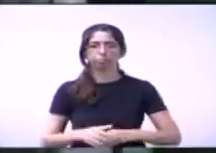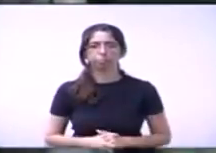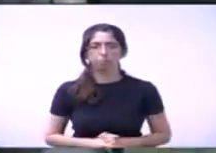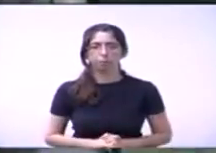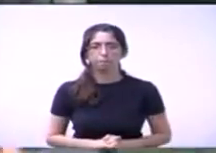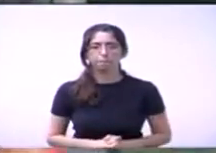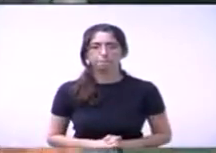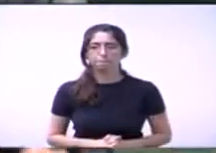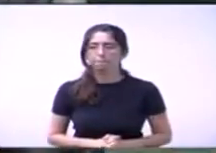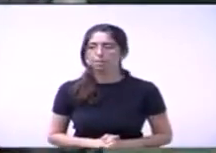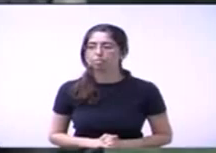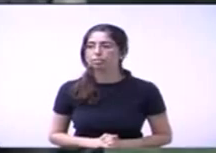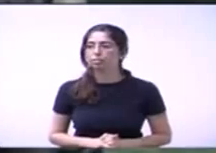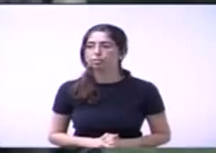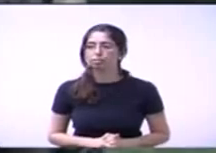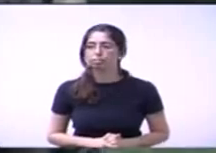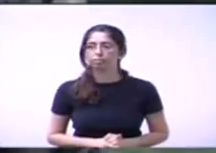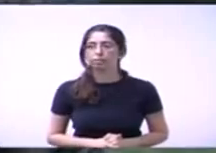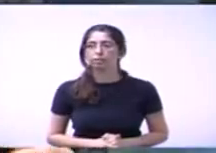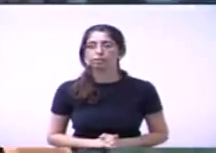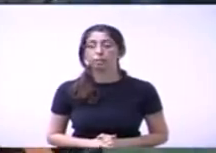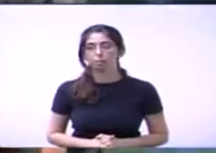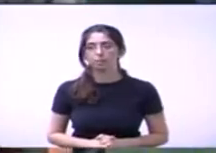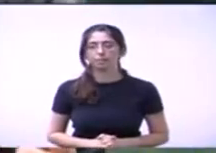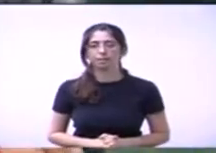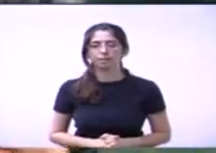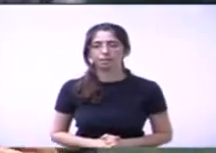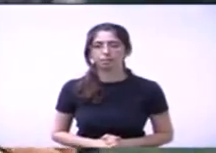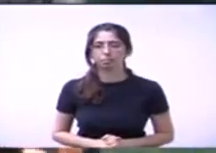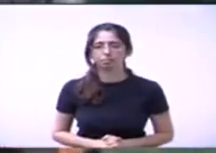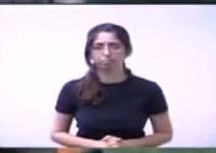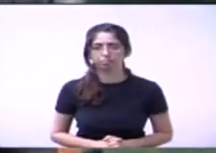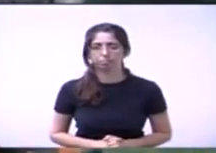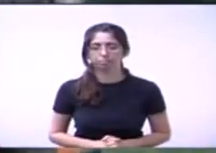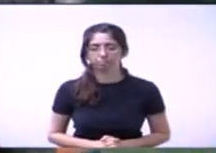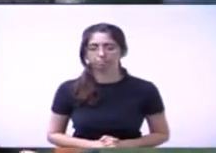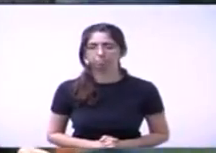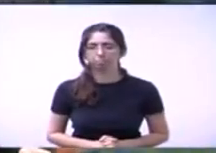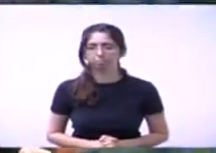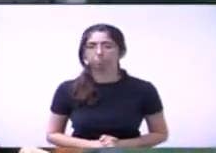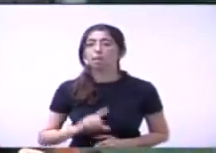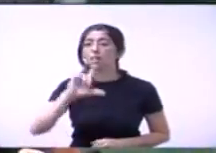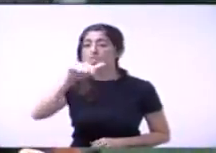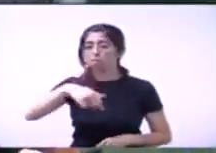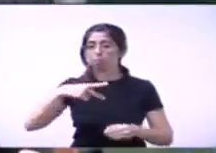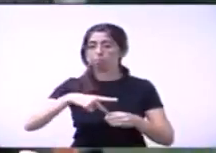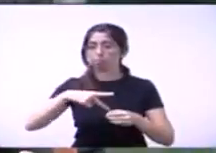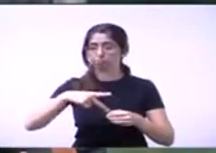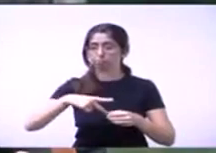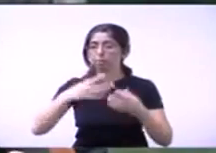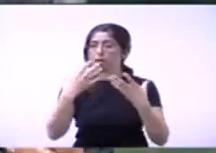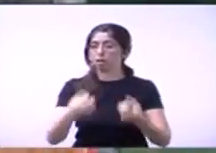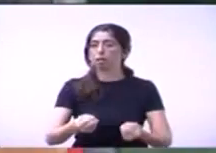a partir de Paulínia, outras cidades. Então, está dentro do que a Petrobras assumiu como compromisso